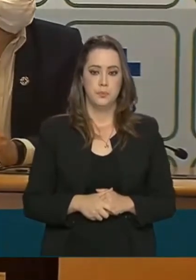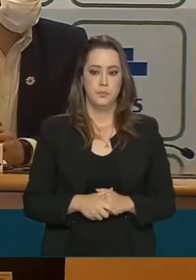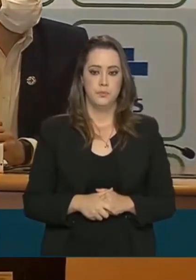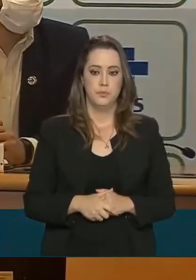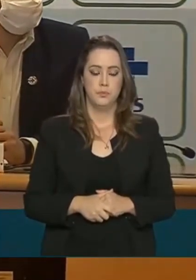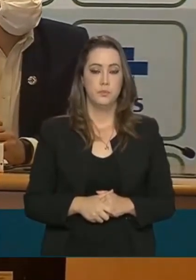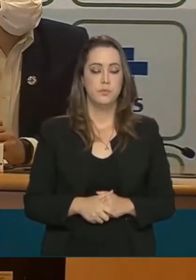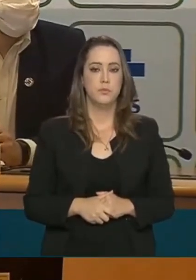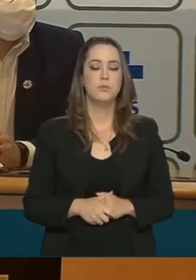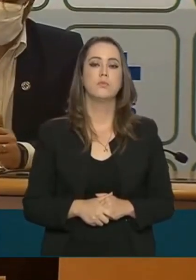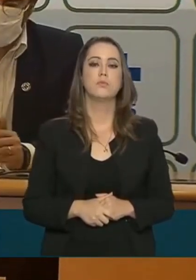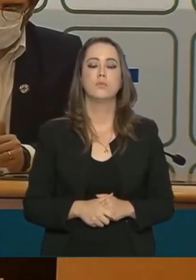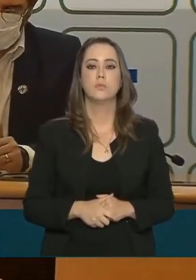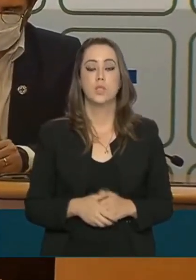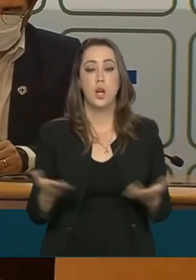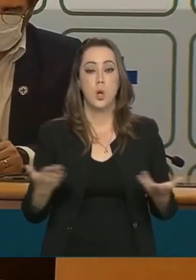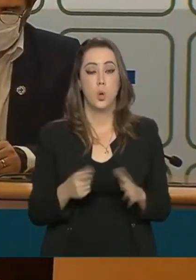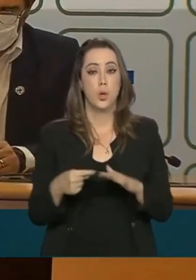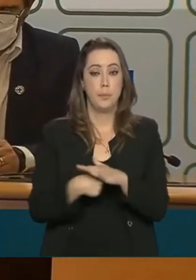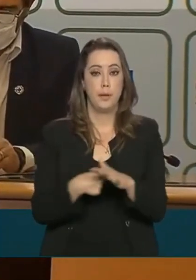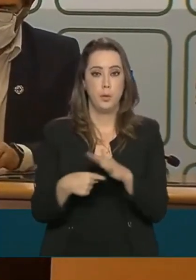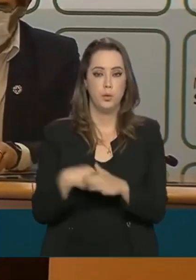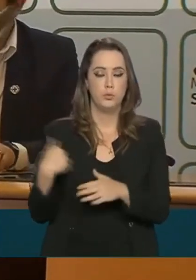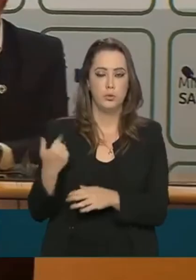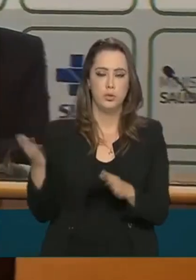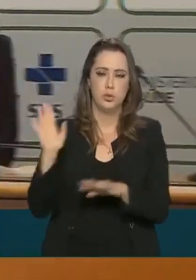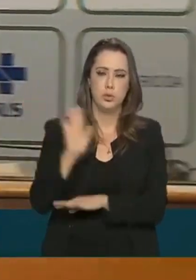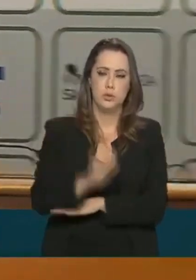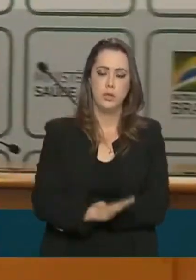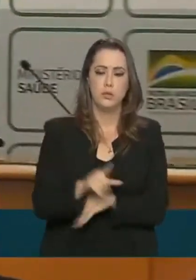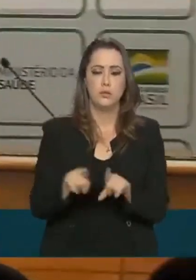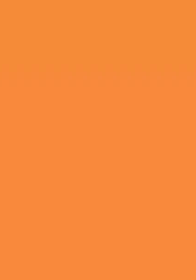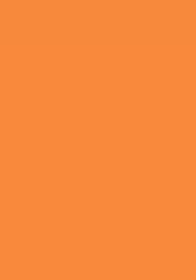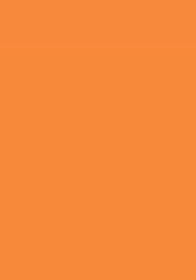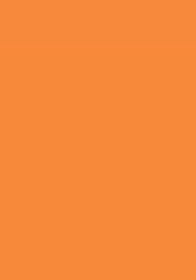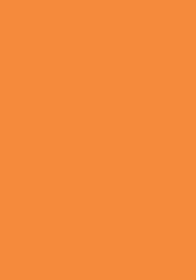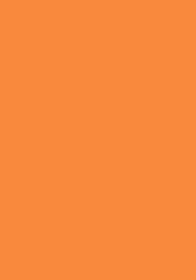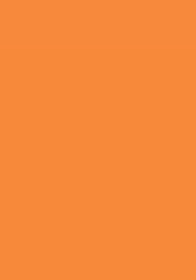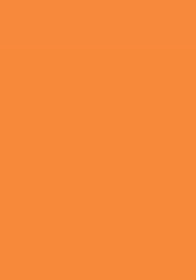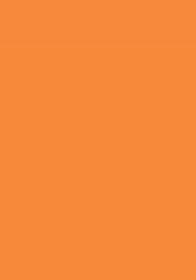Nós vamos para as perguntas que foram encaminhadas durante a tarde.